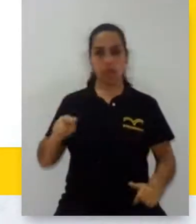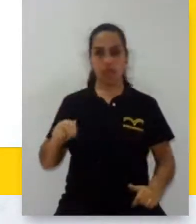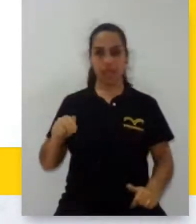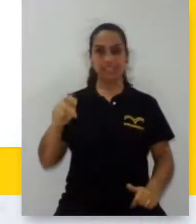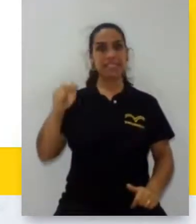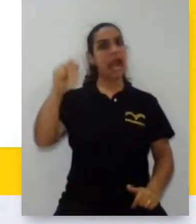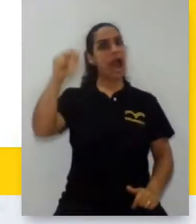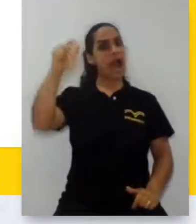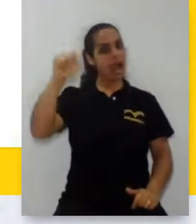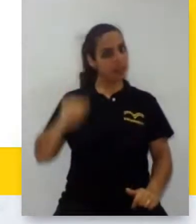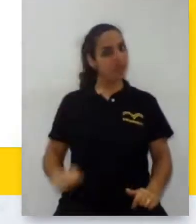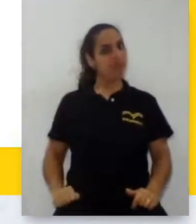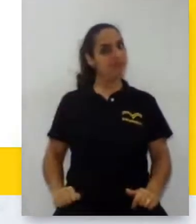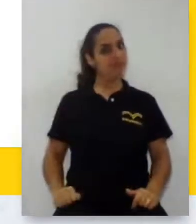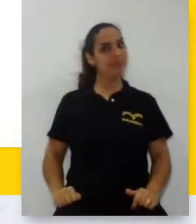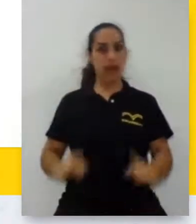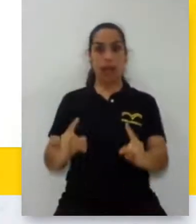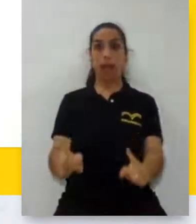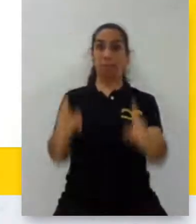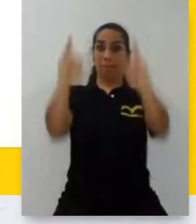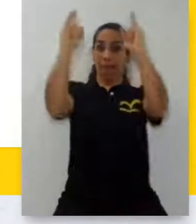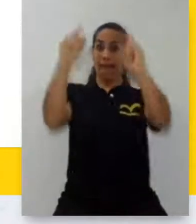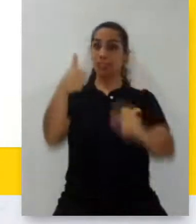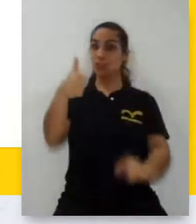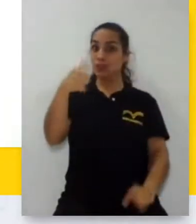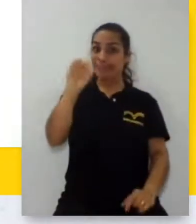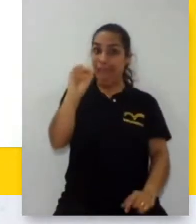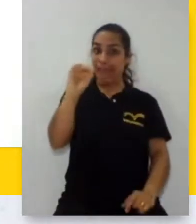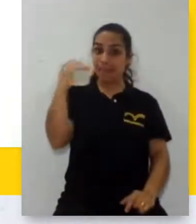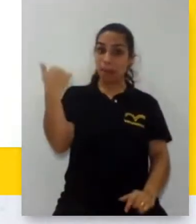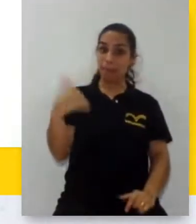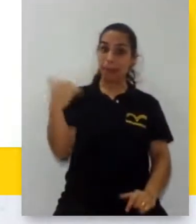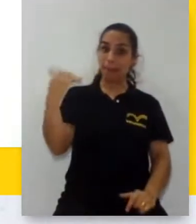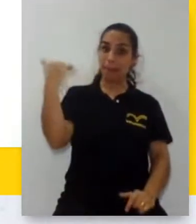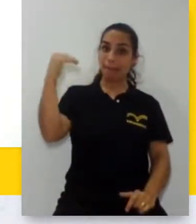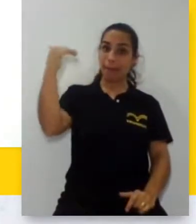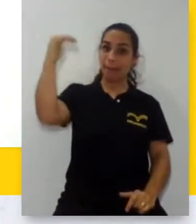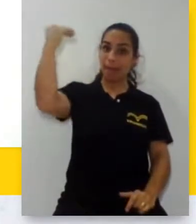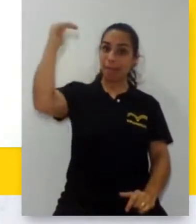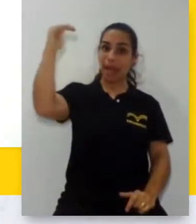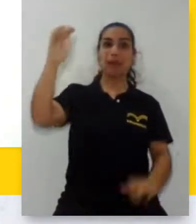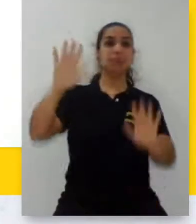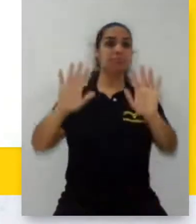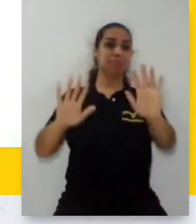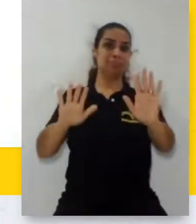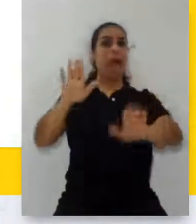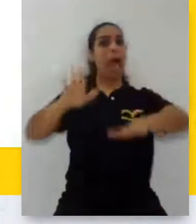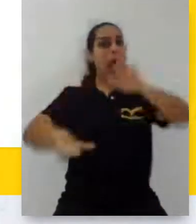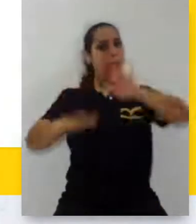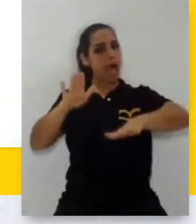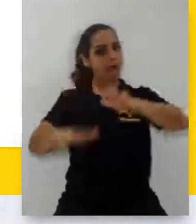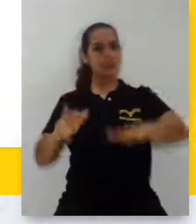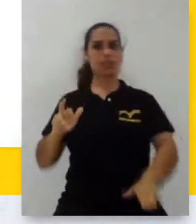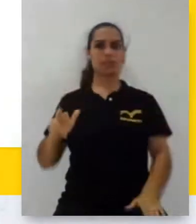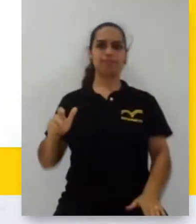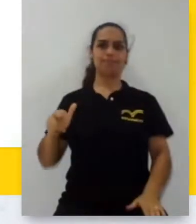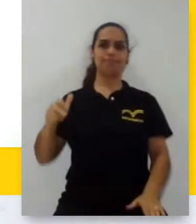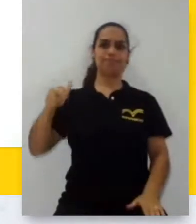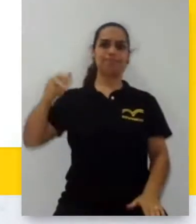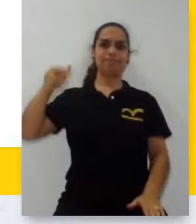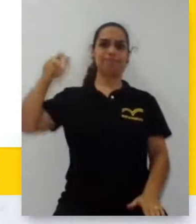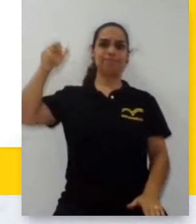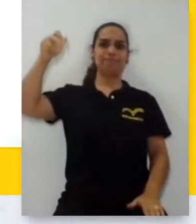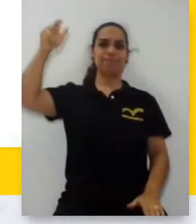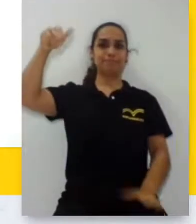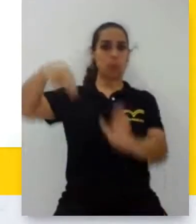no 10º andar também. De vez em quando vai pela escada, não precisa ser todo momento, né? Mas opte para, se for possível, vá para o trabalho de alguma